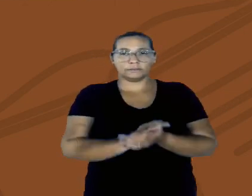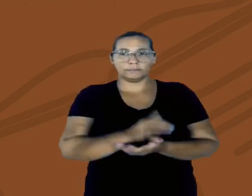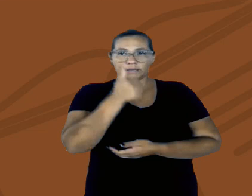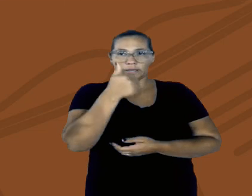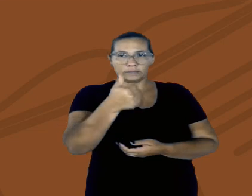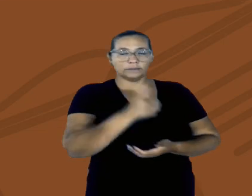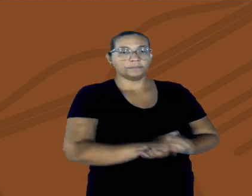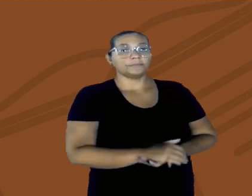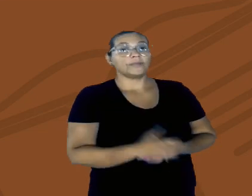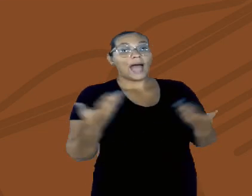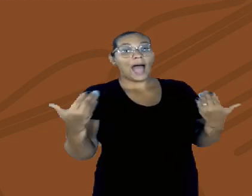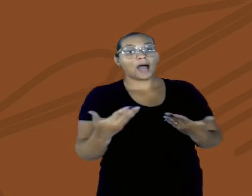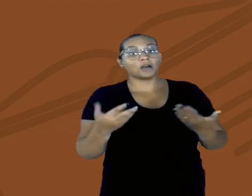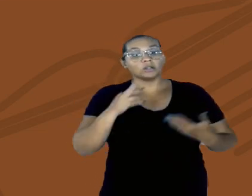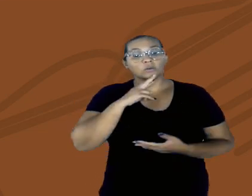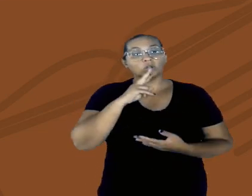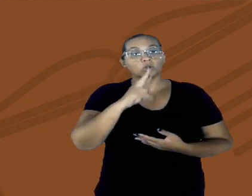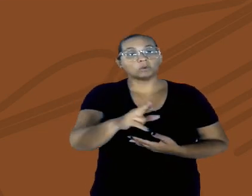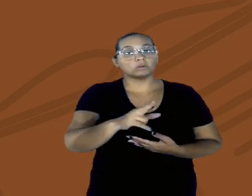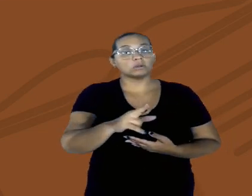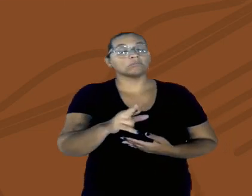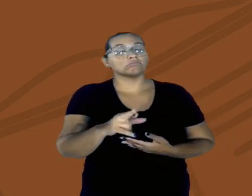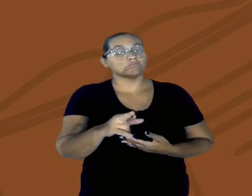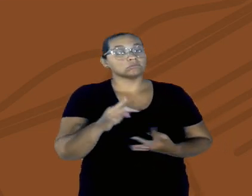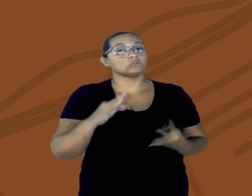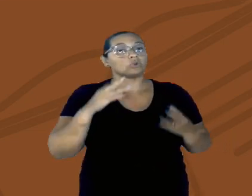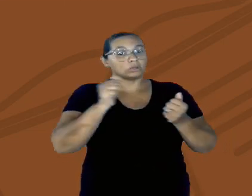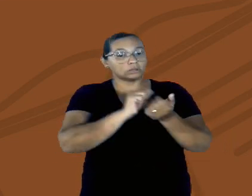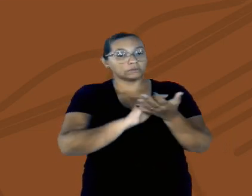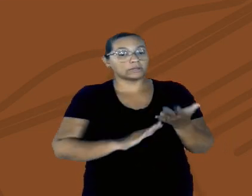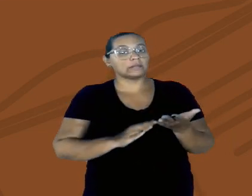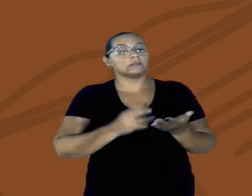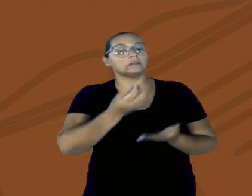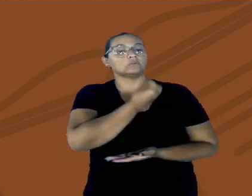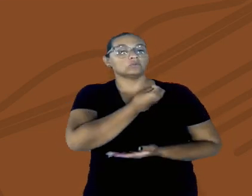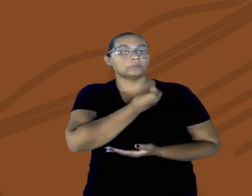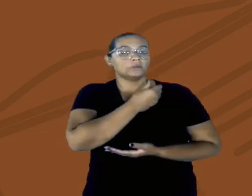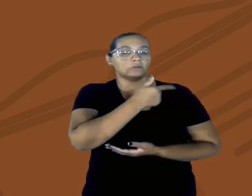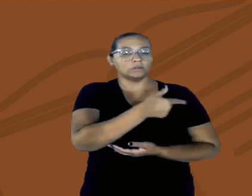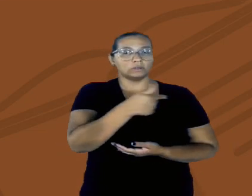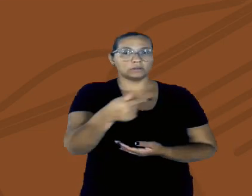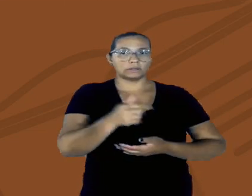Vamos lá? Resolução do desafio da aula 27.